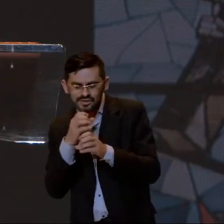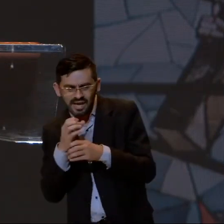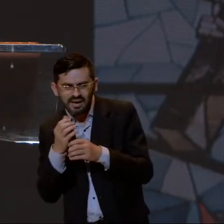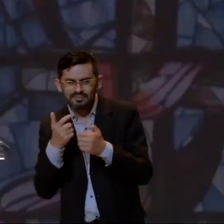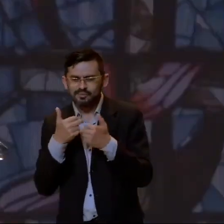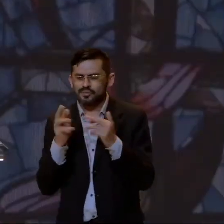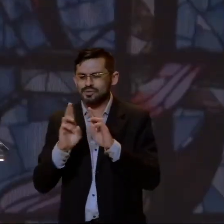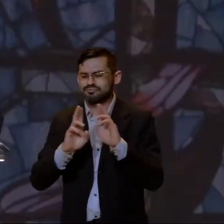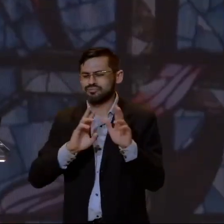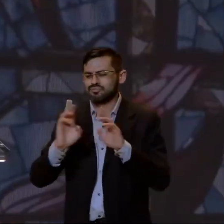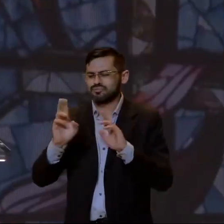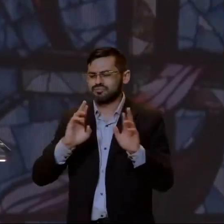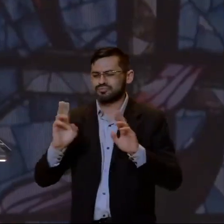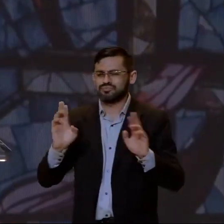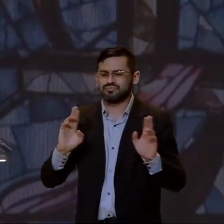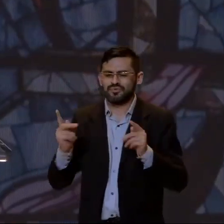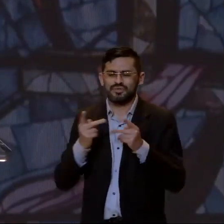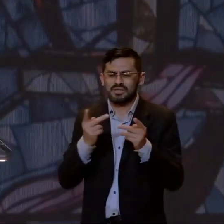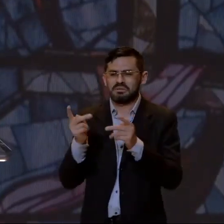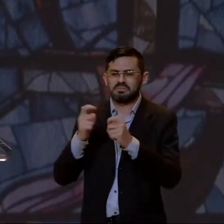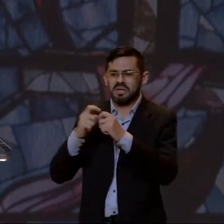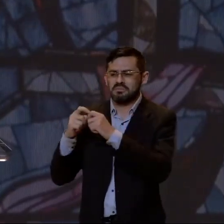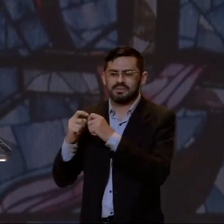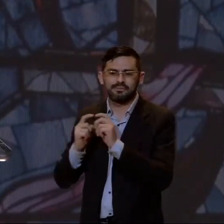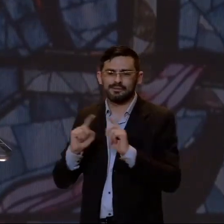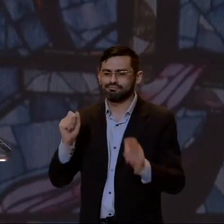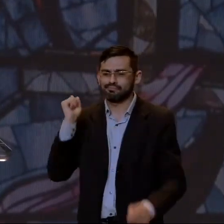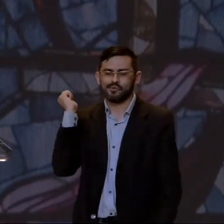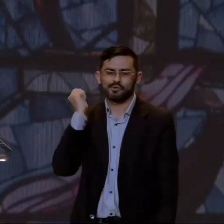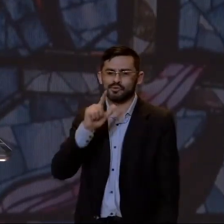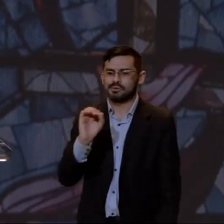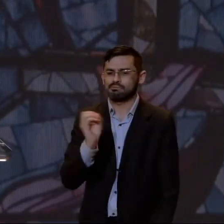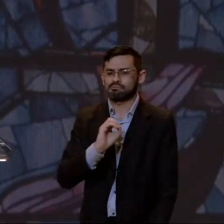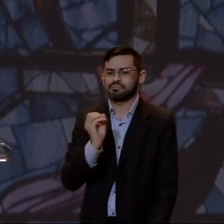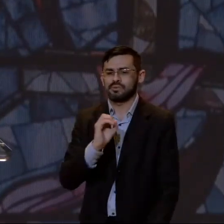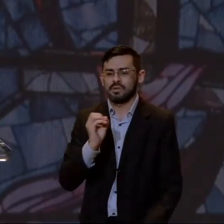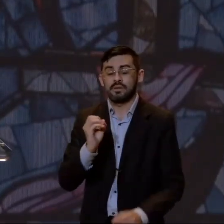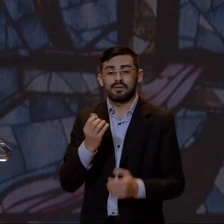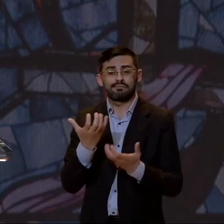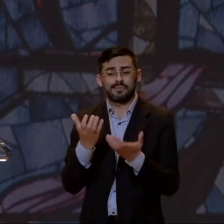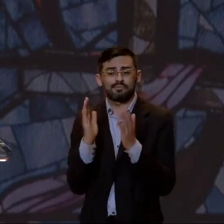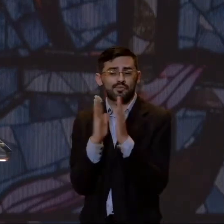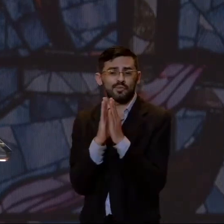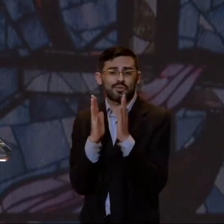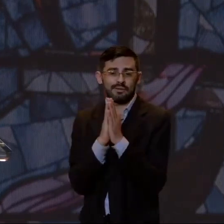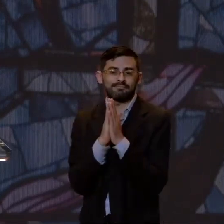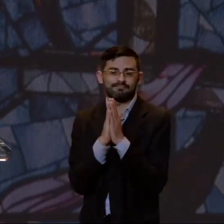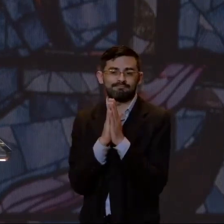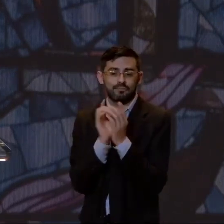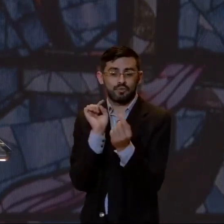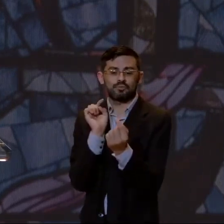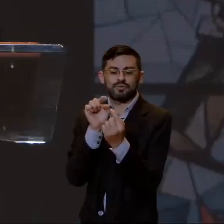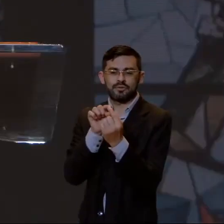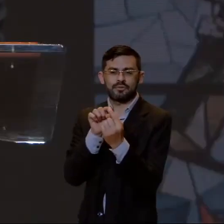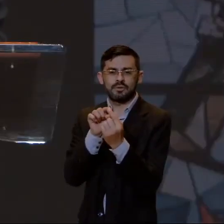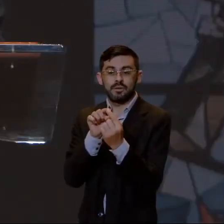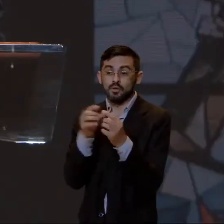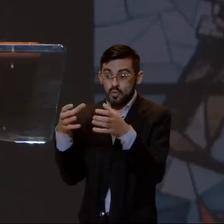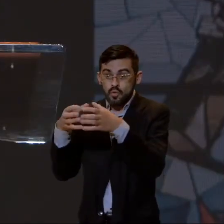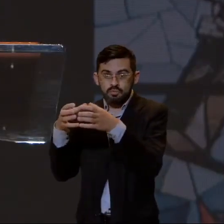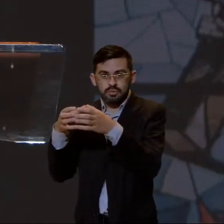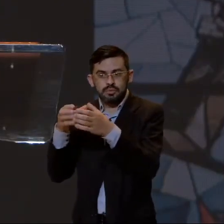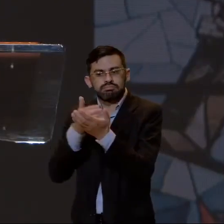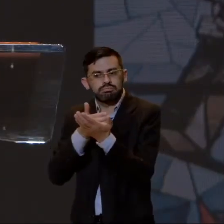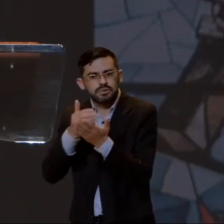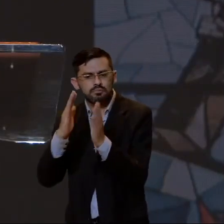testes diferentes, tratamentos diferentes, e não conseguimos. Nós queríamos orar por isso. E nós começamos